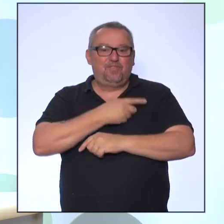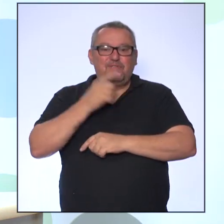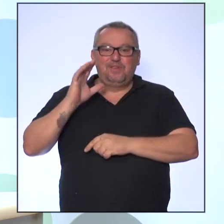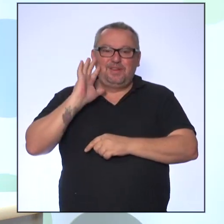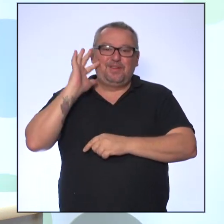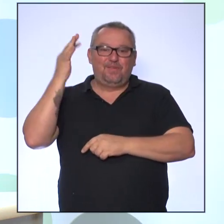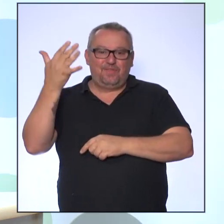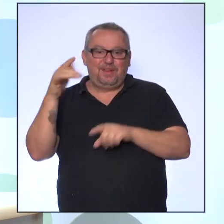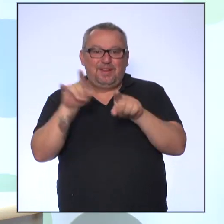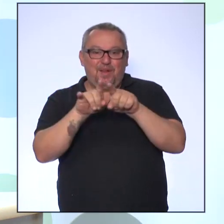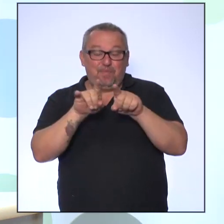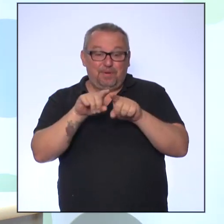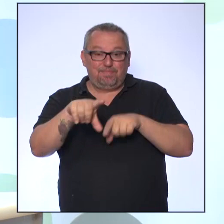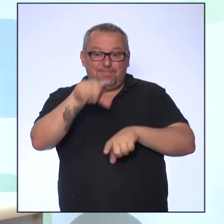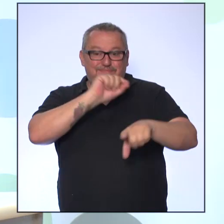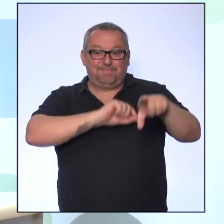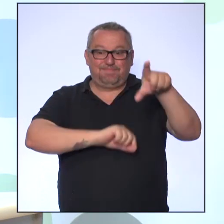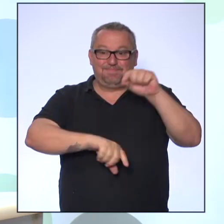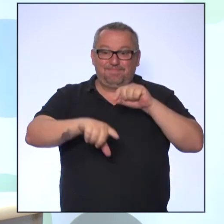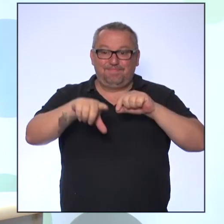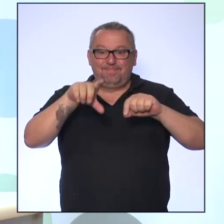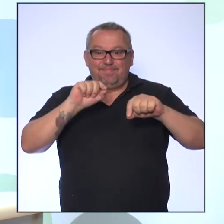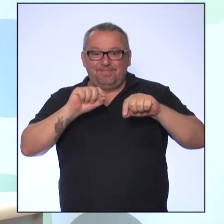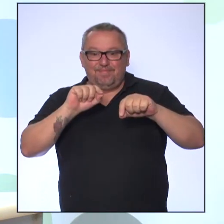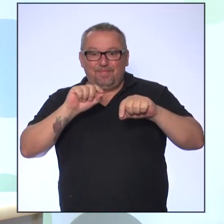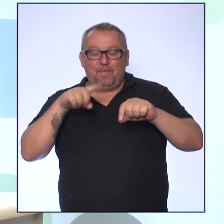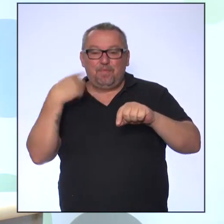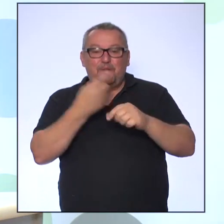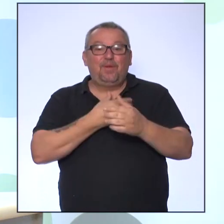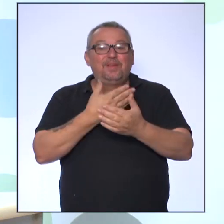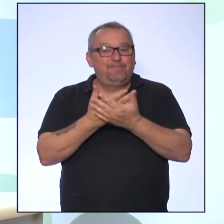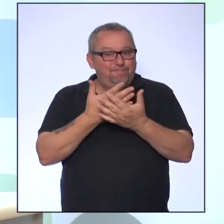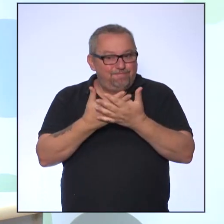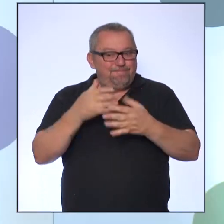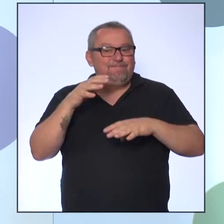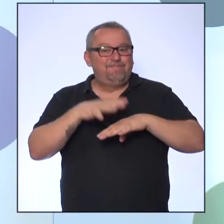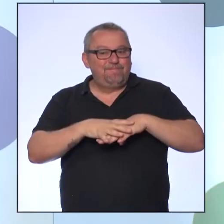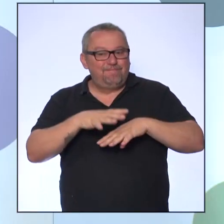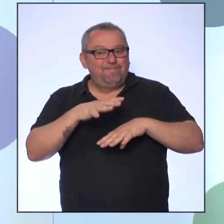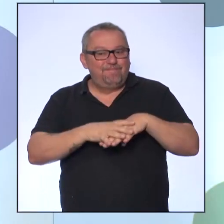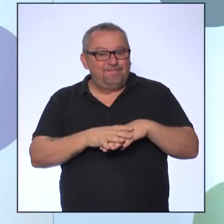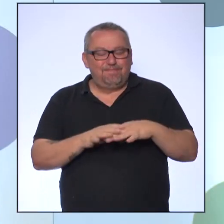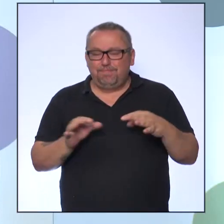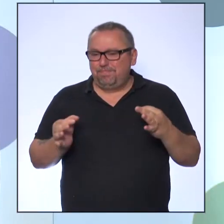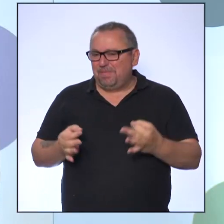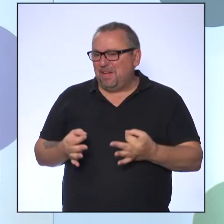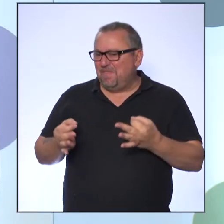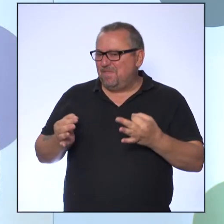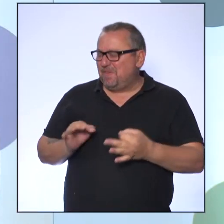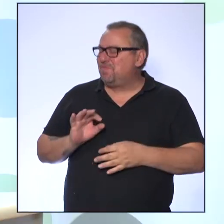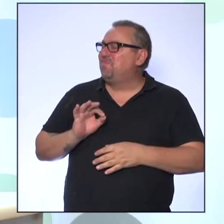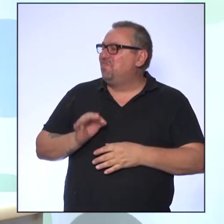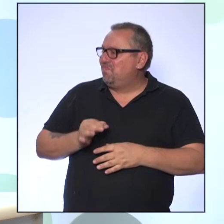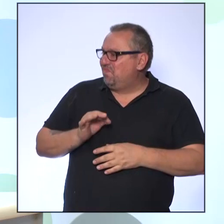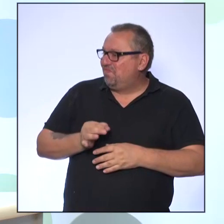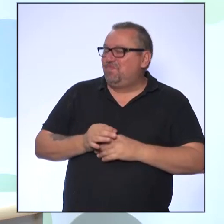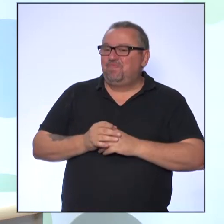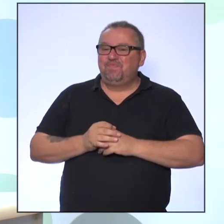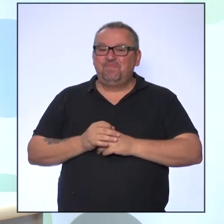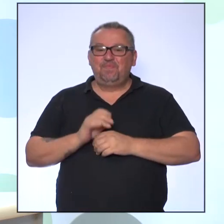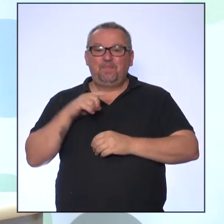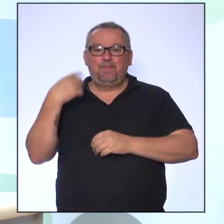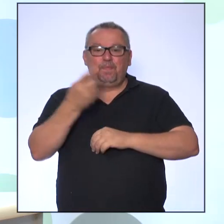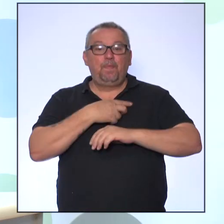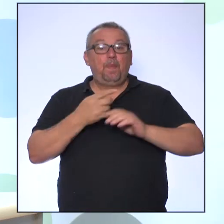decisões. E essas decisões vão variar para as nossas aulas de matemática, né, Rafa? Perfeito, perfeito. Nós vamos apresentar